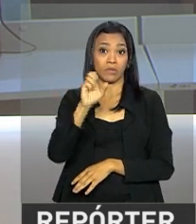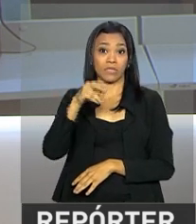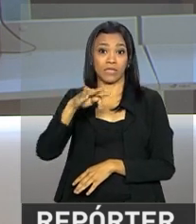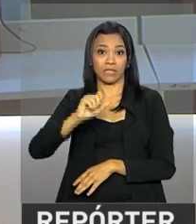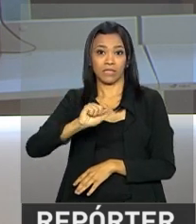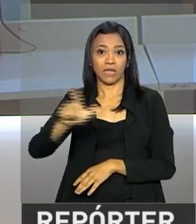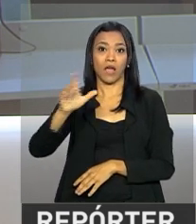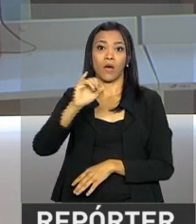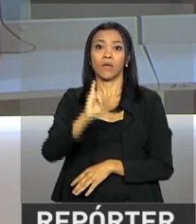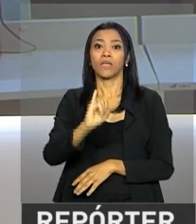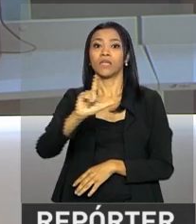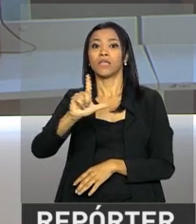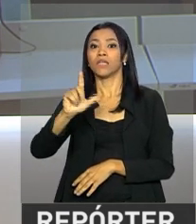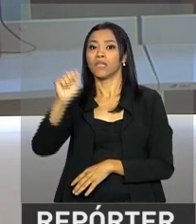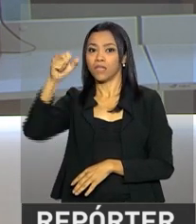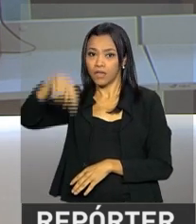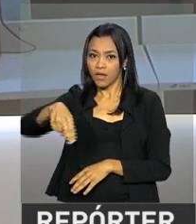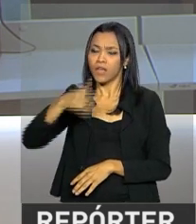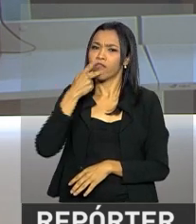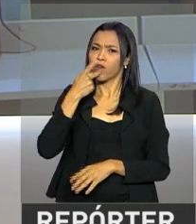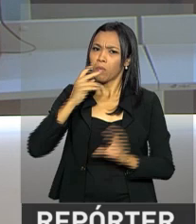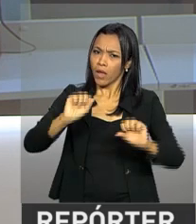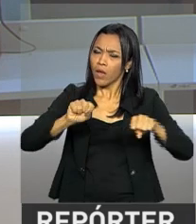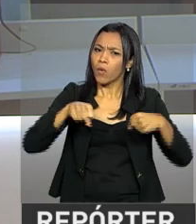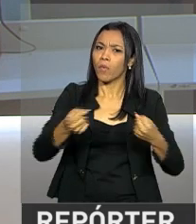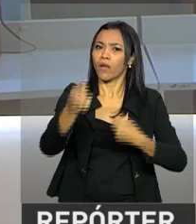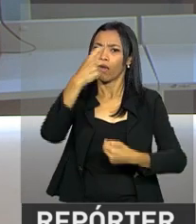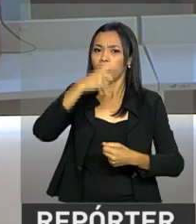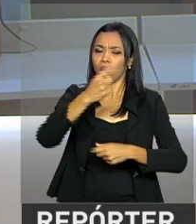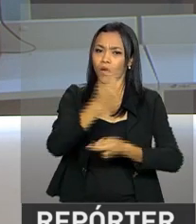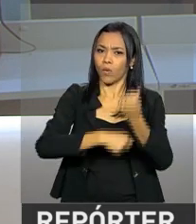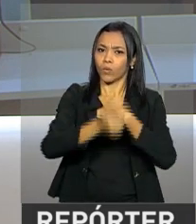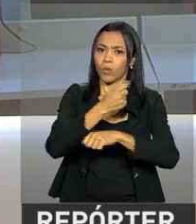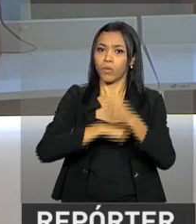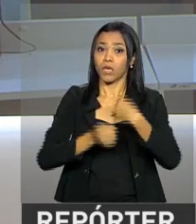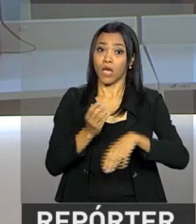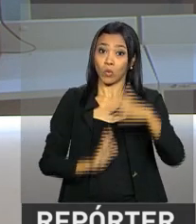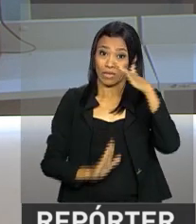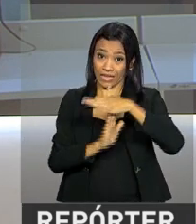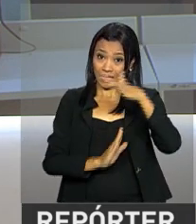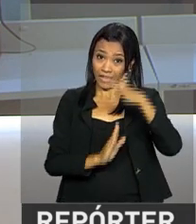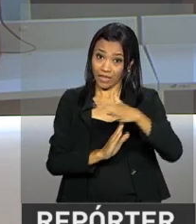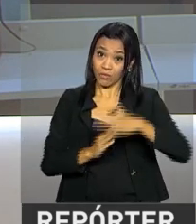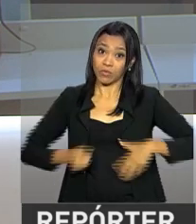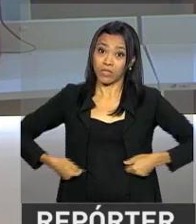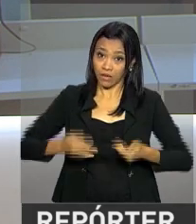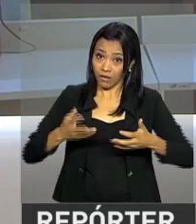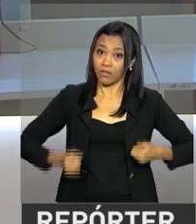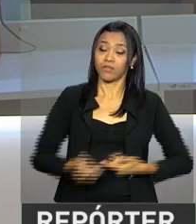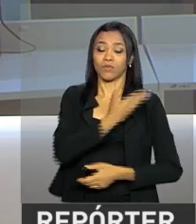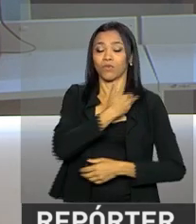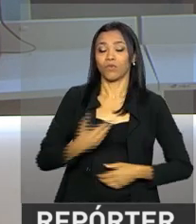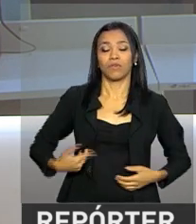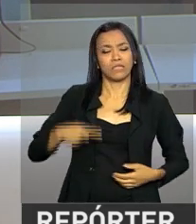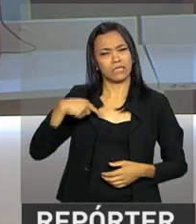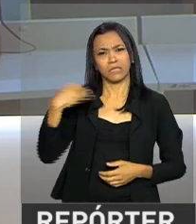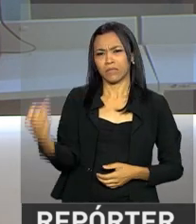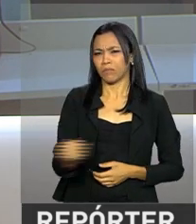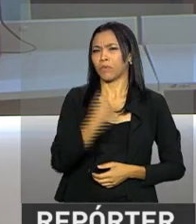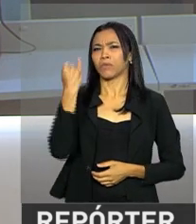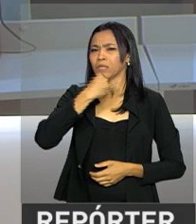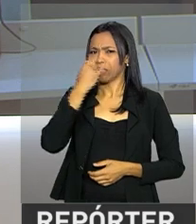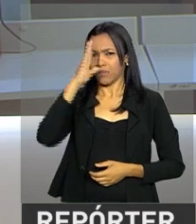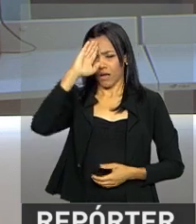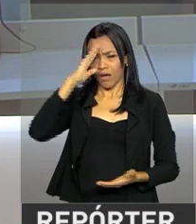para recuperar a economia. Segundo ele, a aprovação de um teto para os gastos públicos vai ser fundamental para o Brasil recuperar